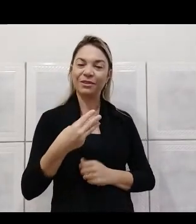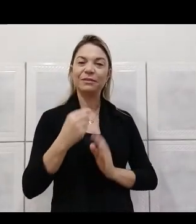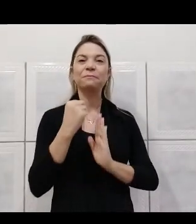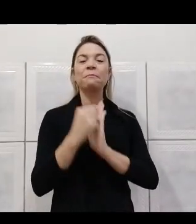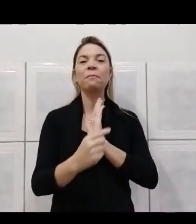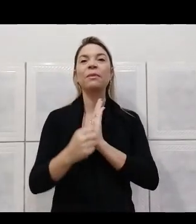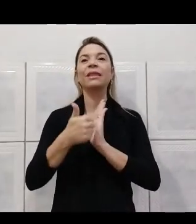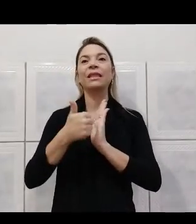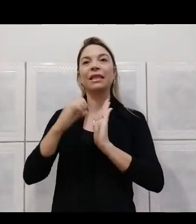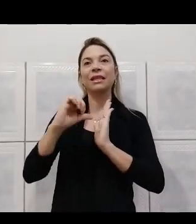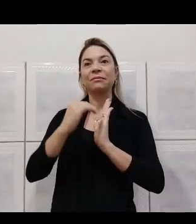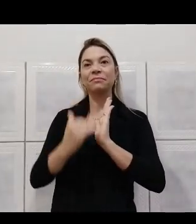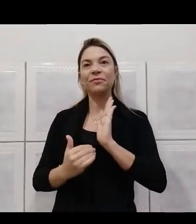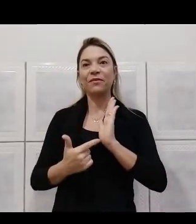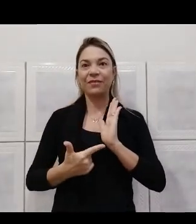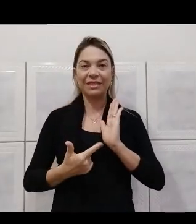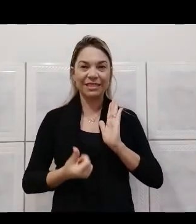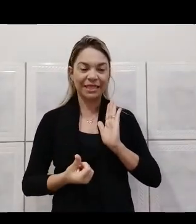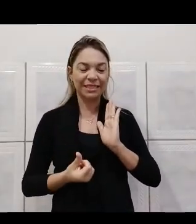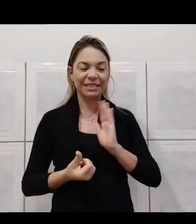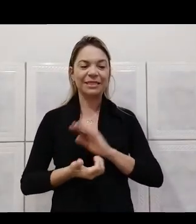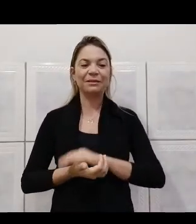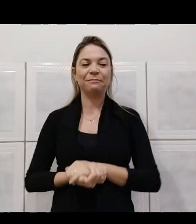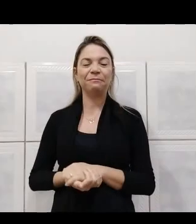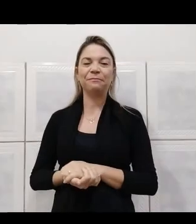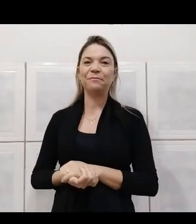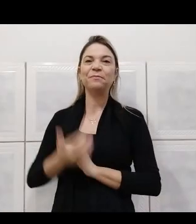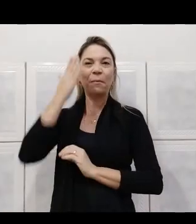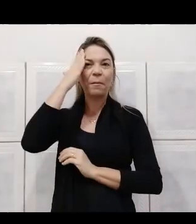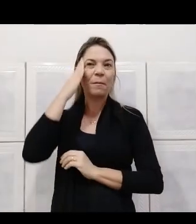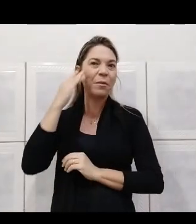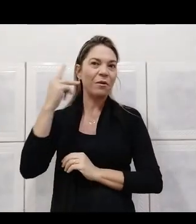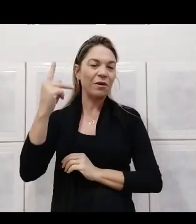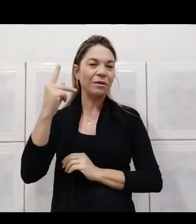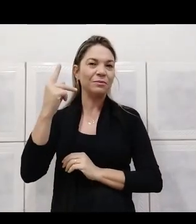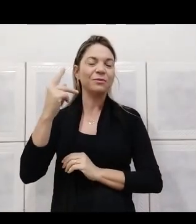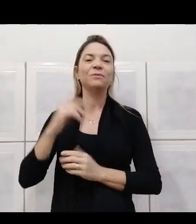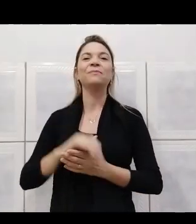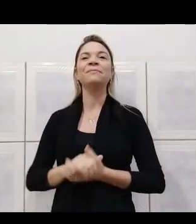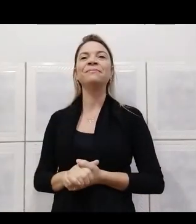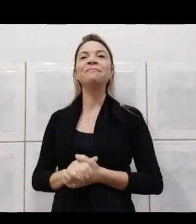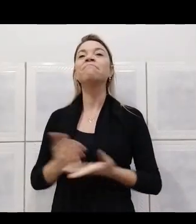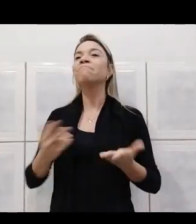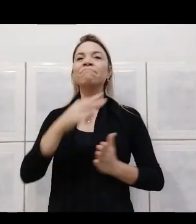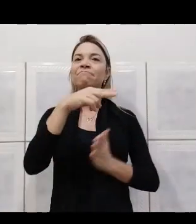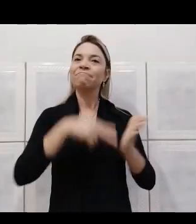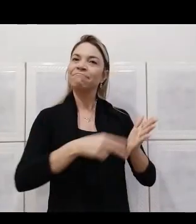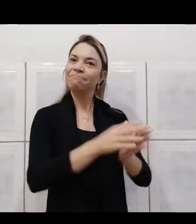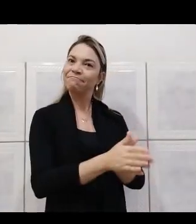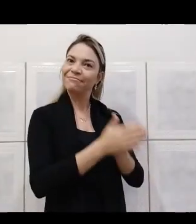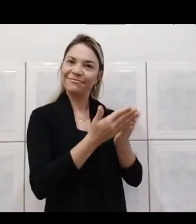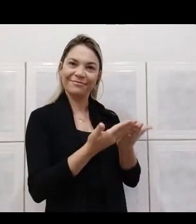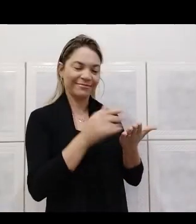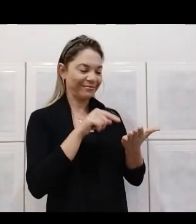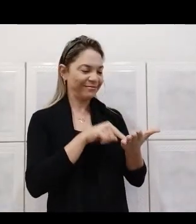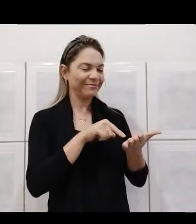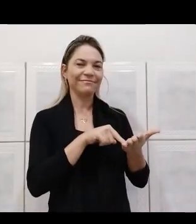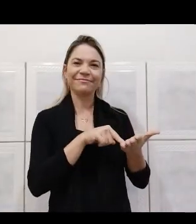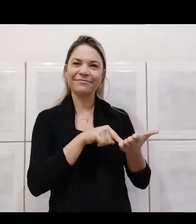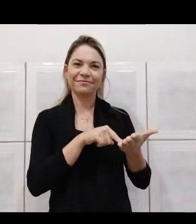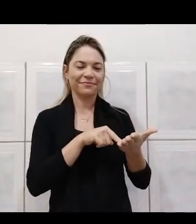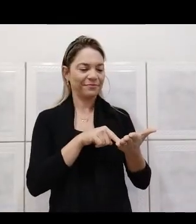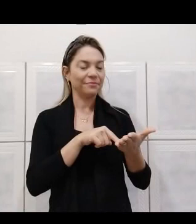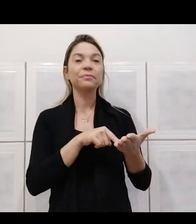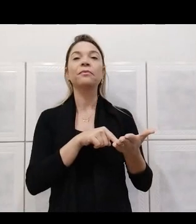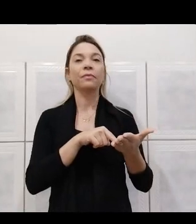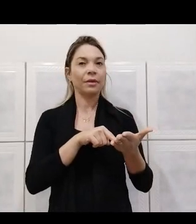Provérbios, capítulo 23, dos versos 19 a 26. Nos diz assim a Escritura: Ouve,